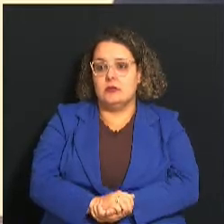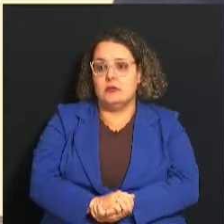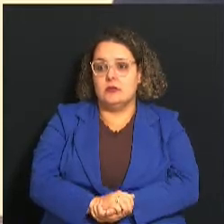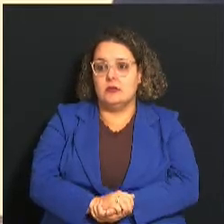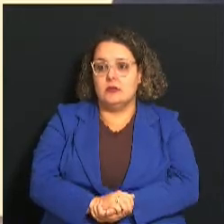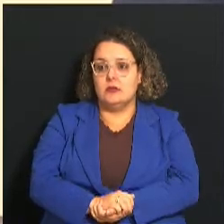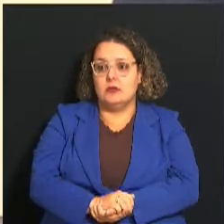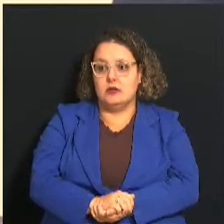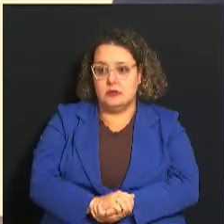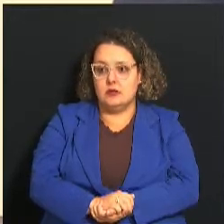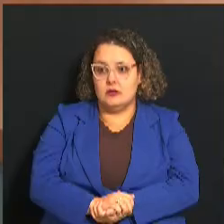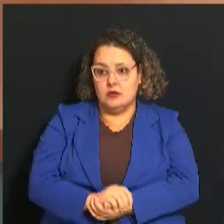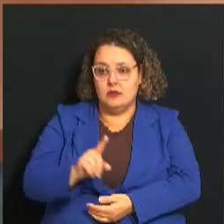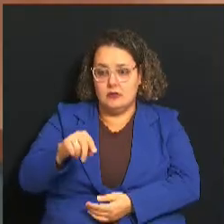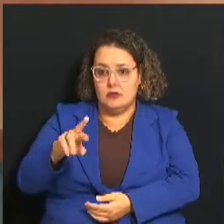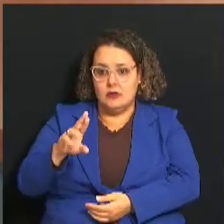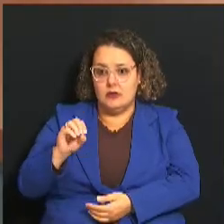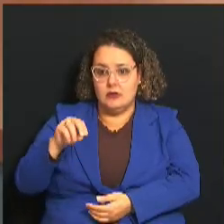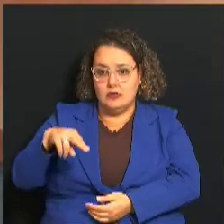Então vai, Ronaldo.